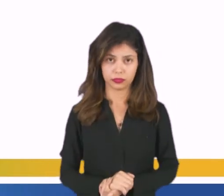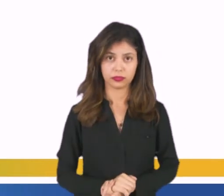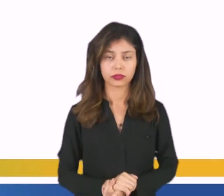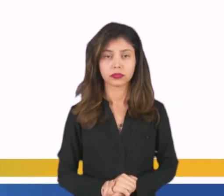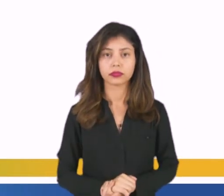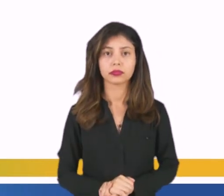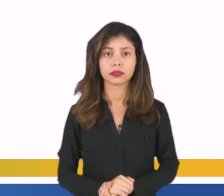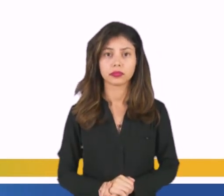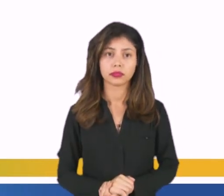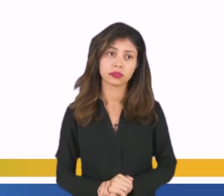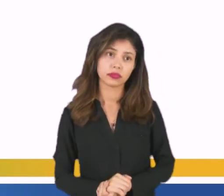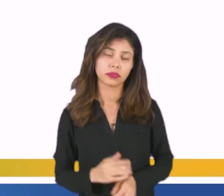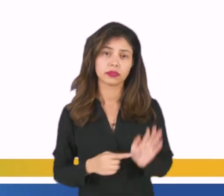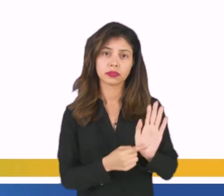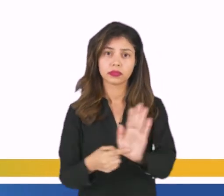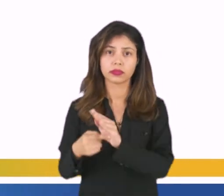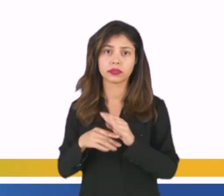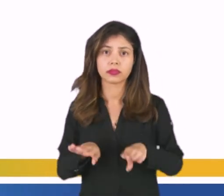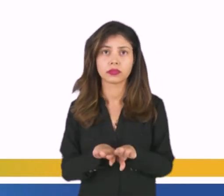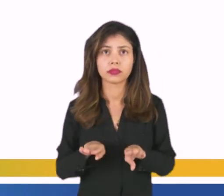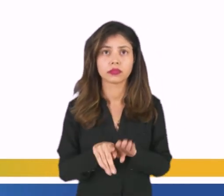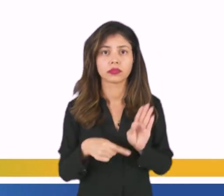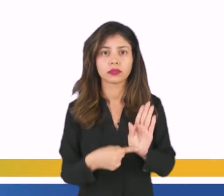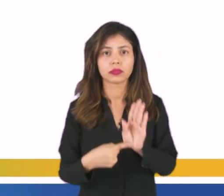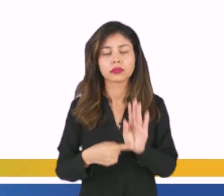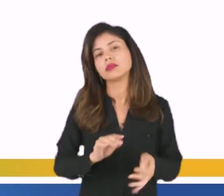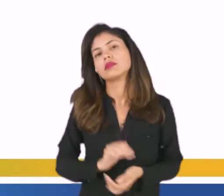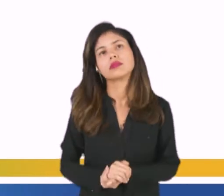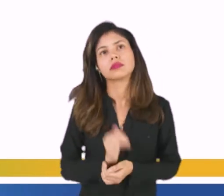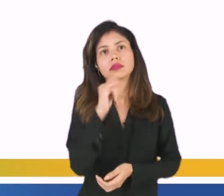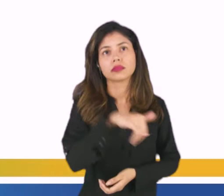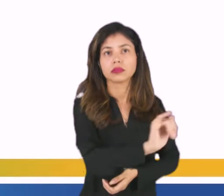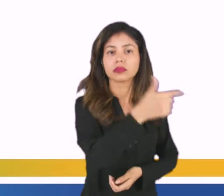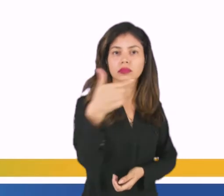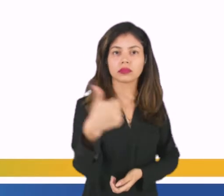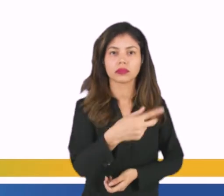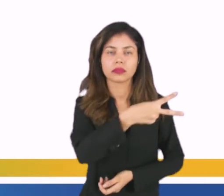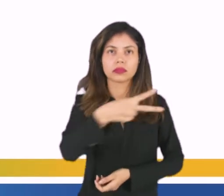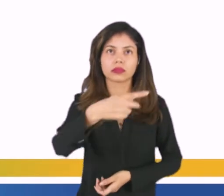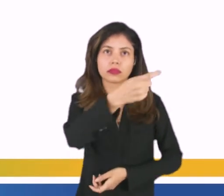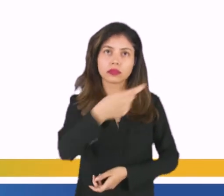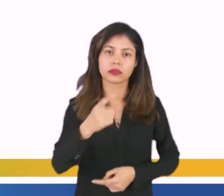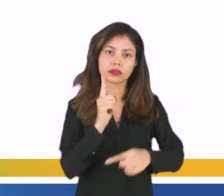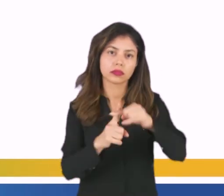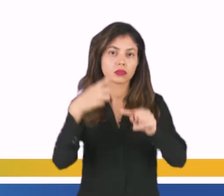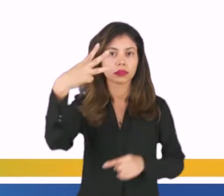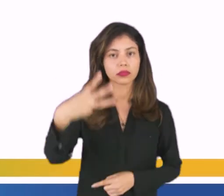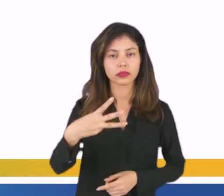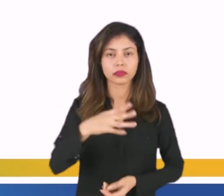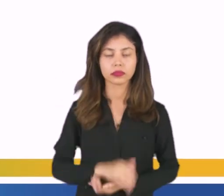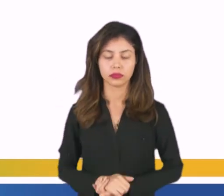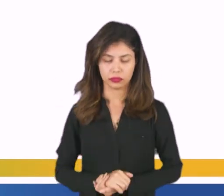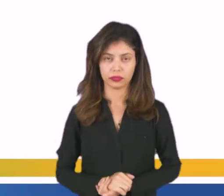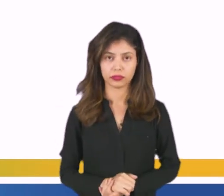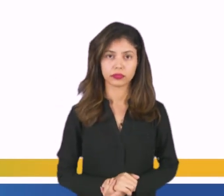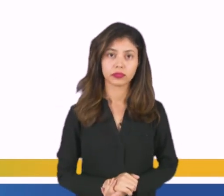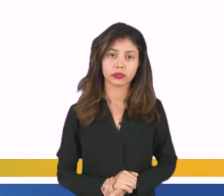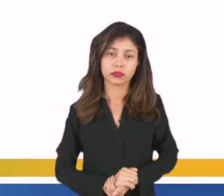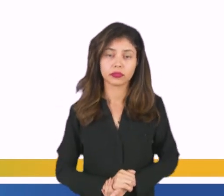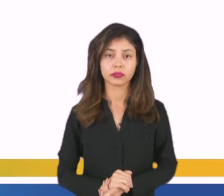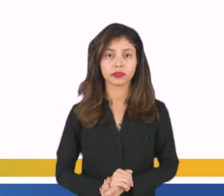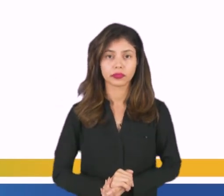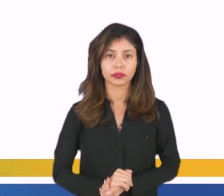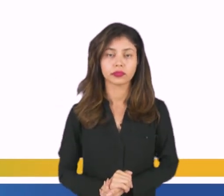Tudo bem? Assim como também em y2, esse binômio que nós temos aí, que é o x